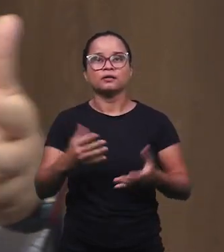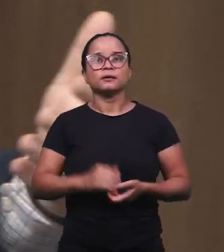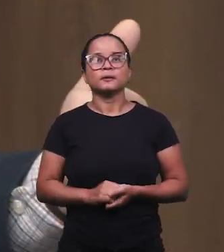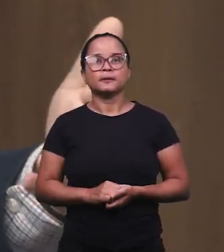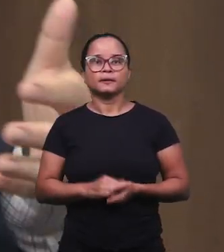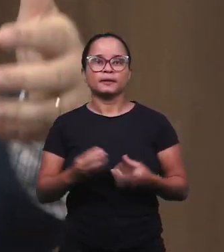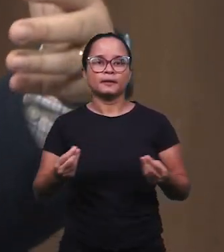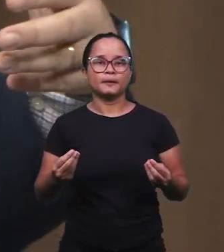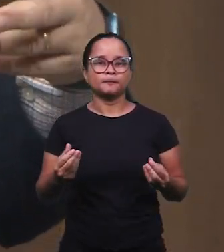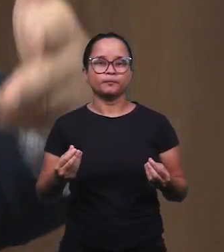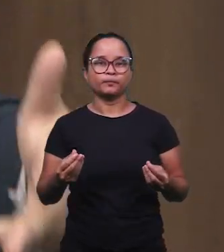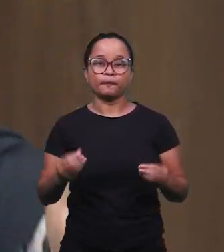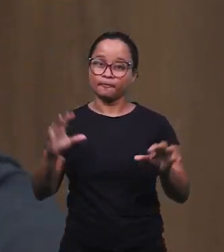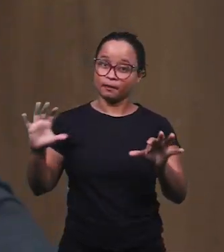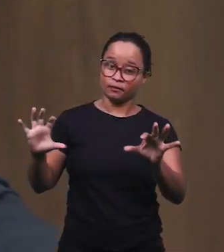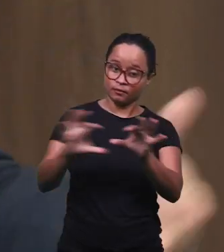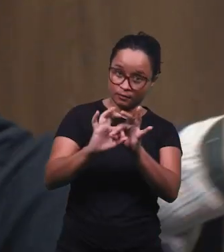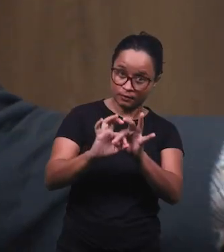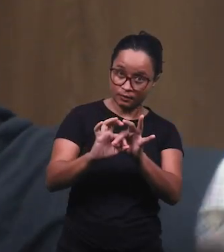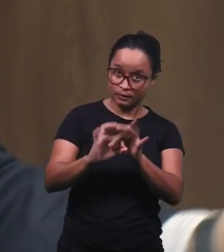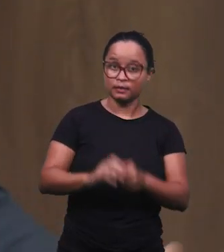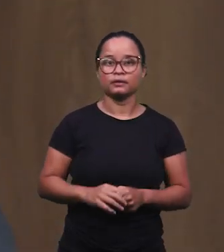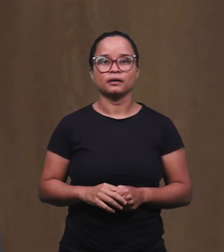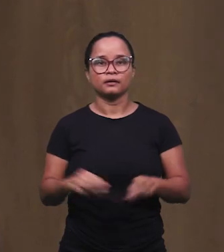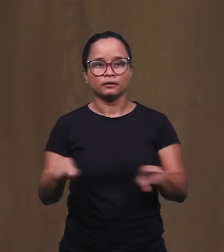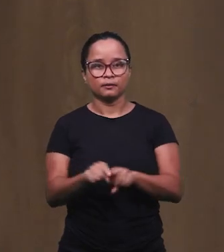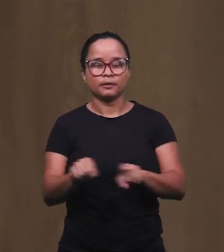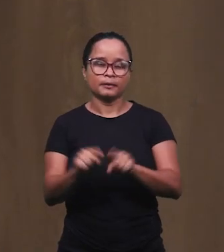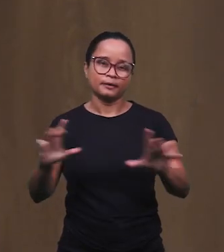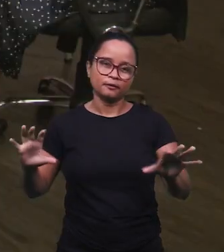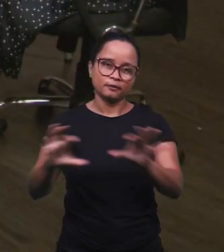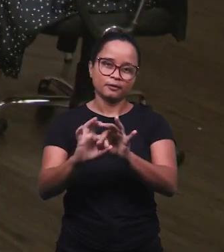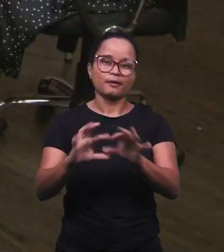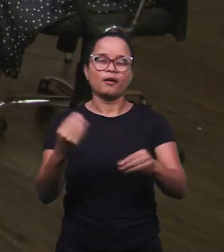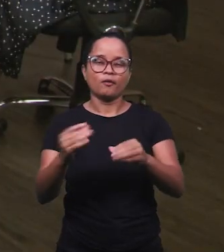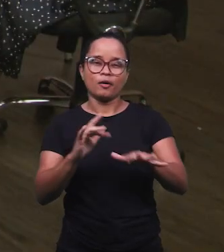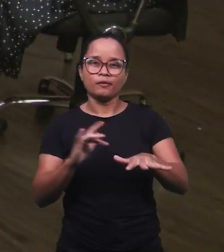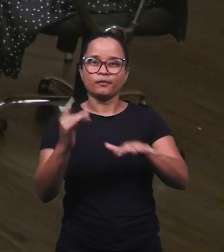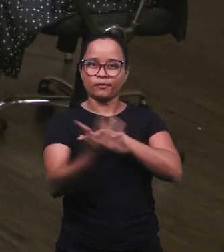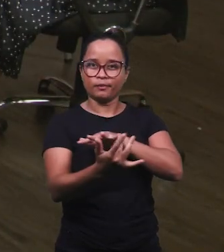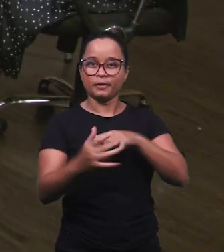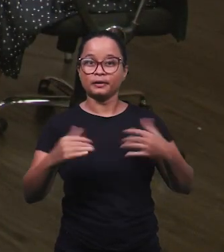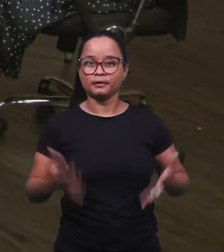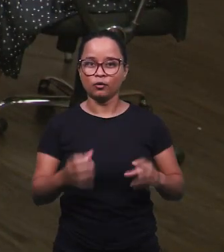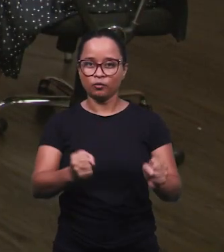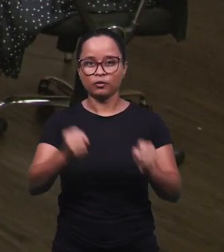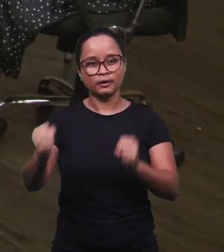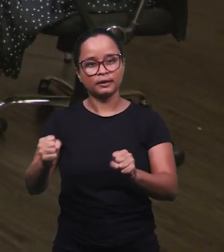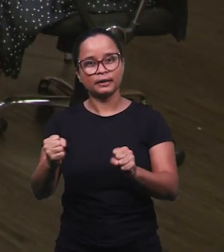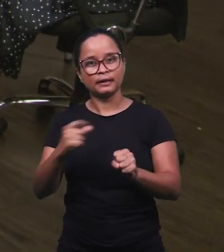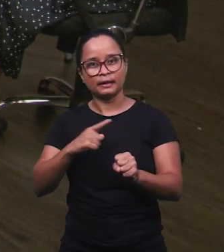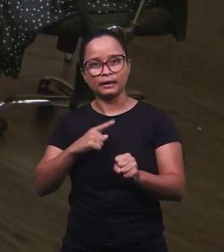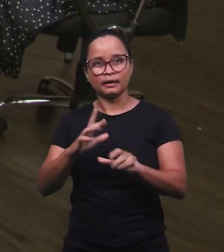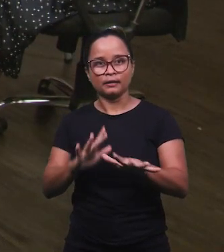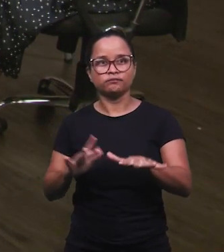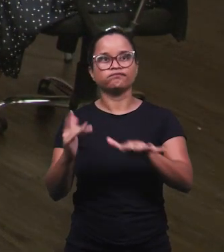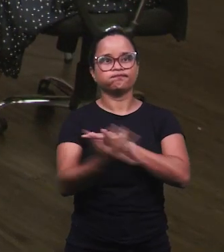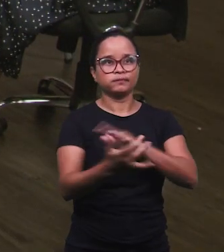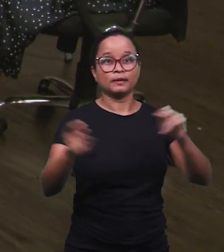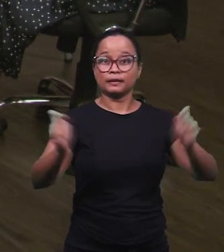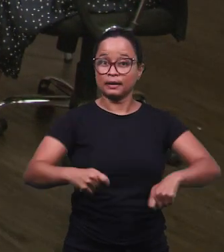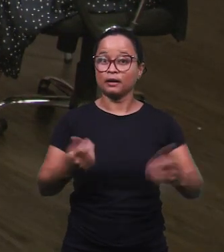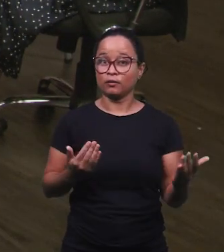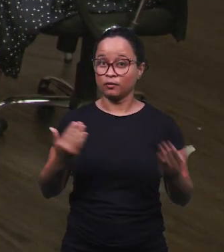se conectar, né? Literalmente se conectar através das redes sociais. Então, o poder que as redes sociais têm, né?